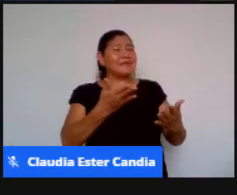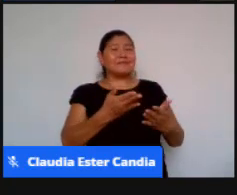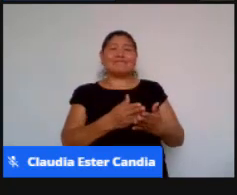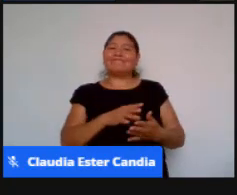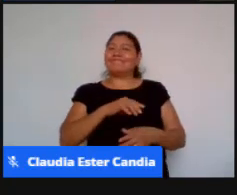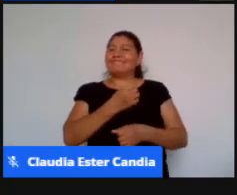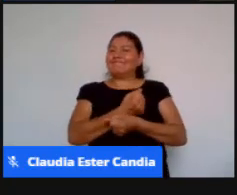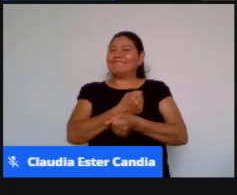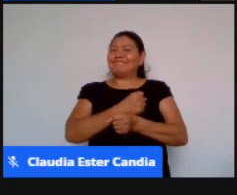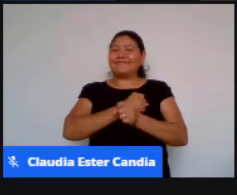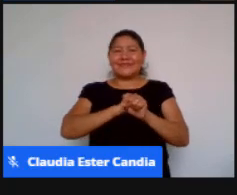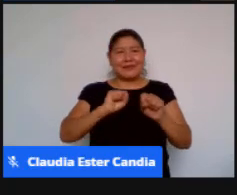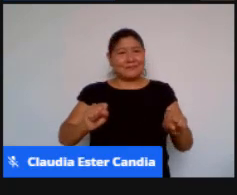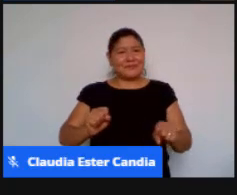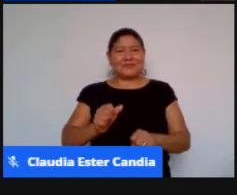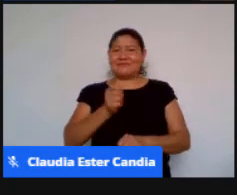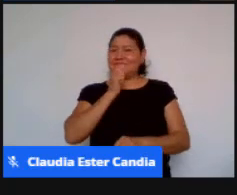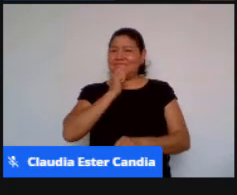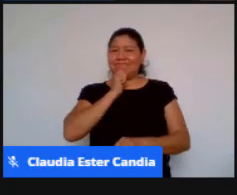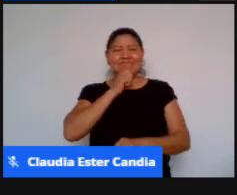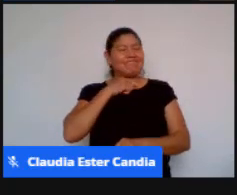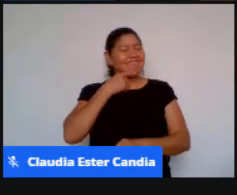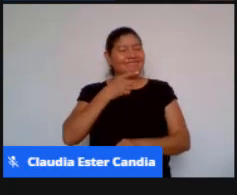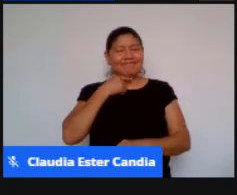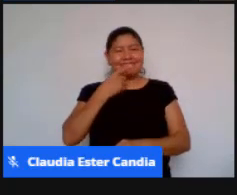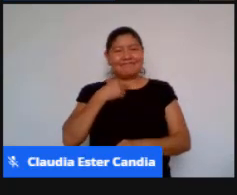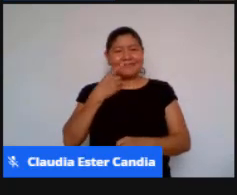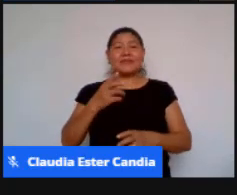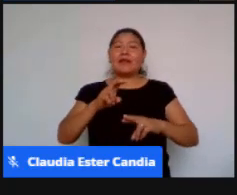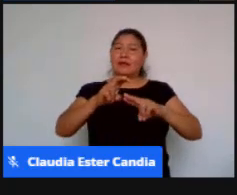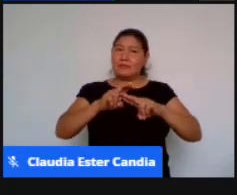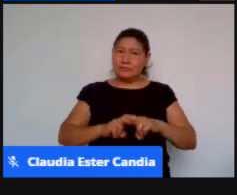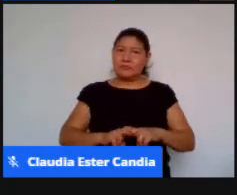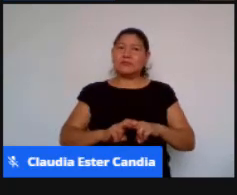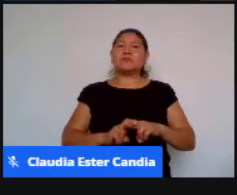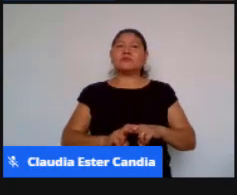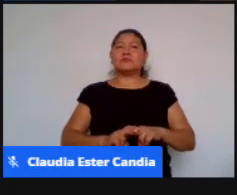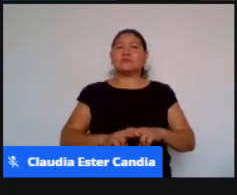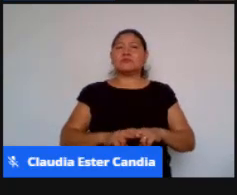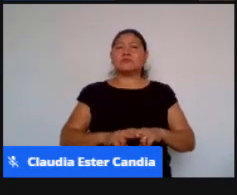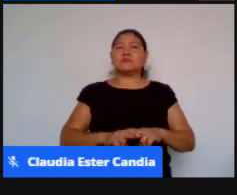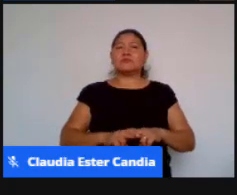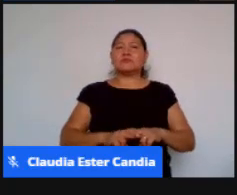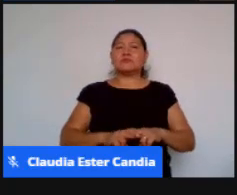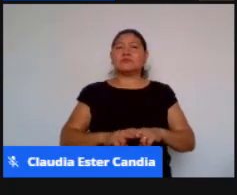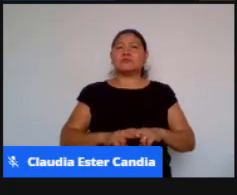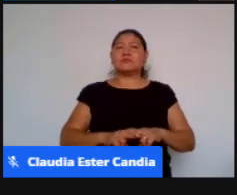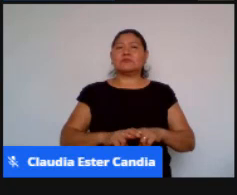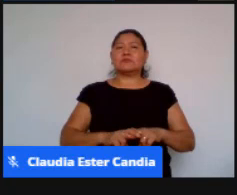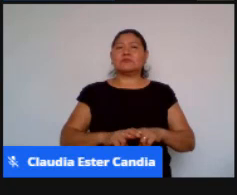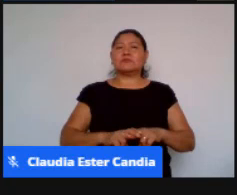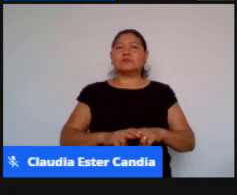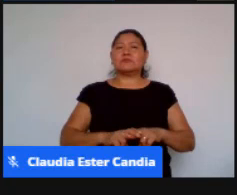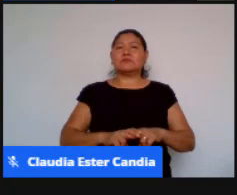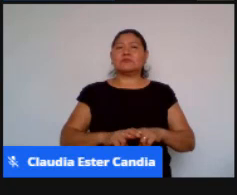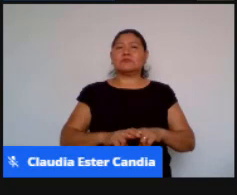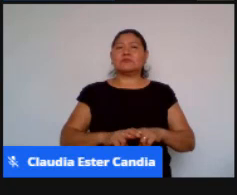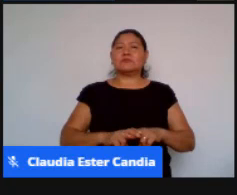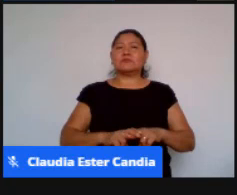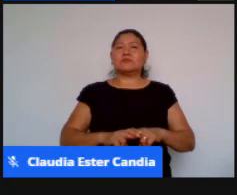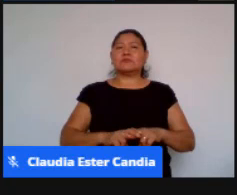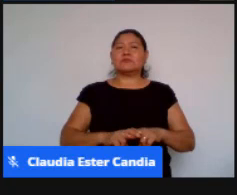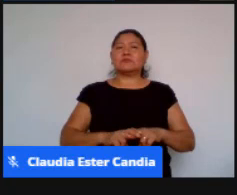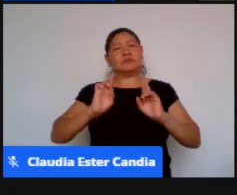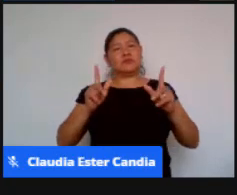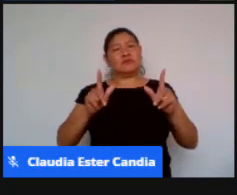que trabalhar remotamente. Então, a rede precisa, assim, nesse momento, entendeu? 2021, esse determinado rumo,